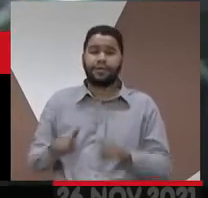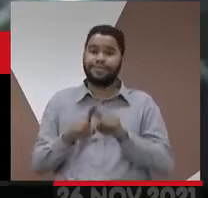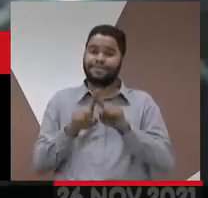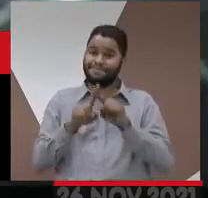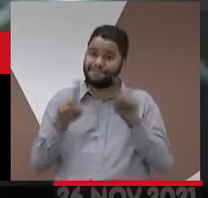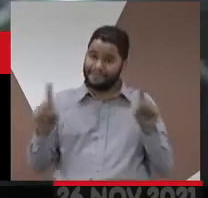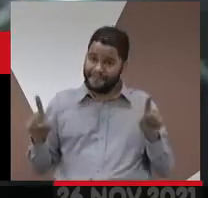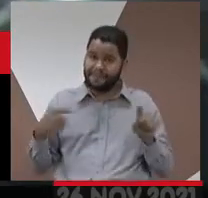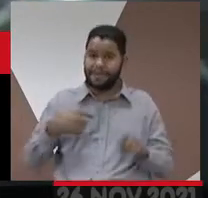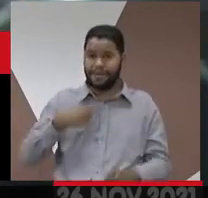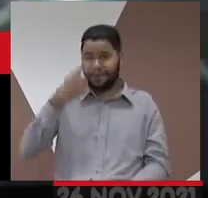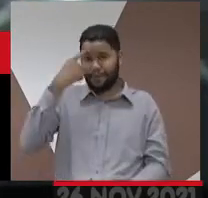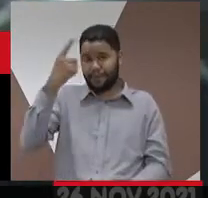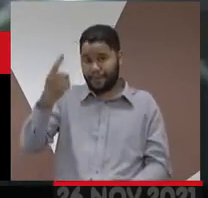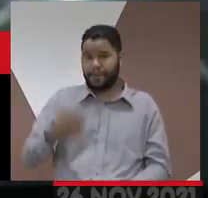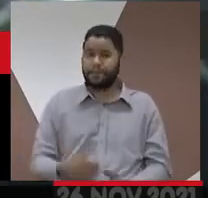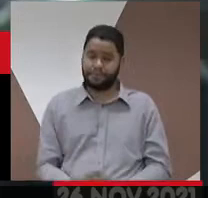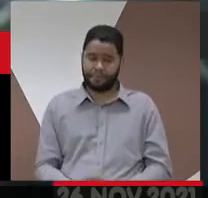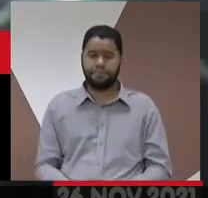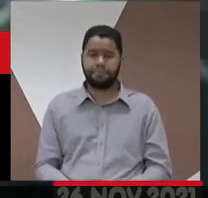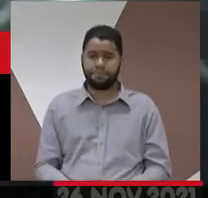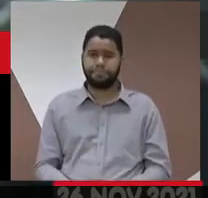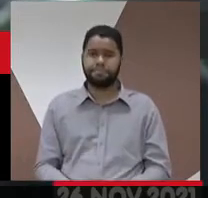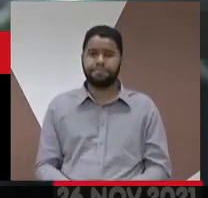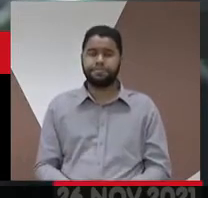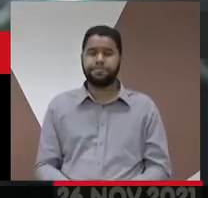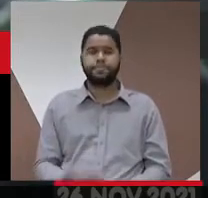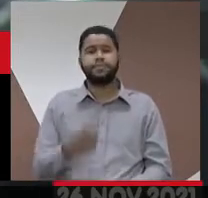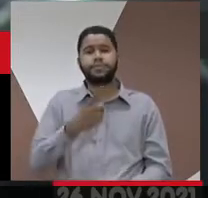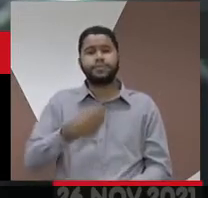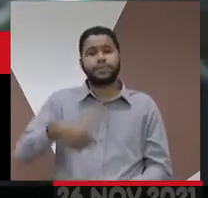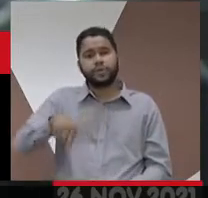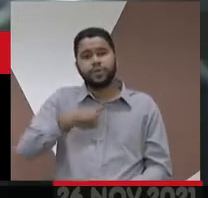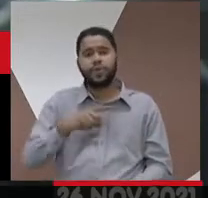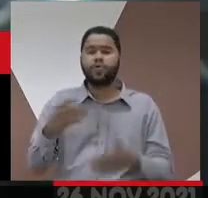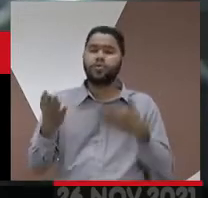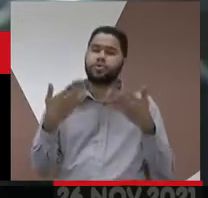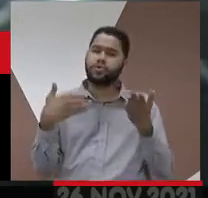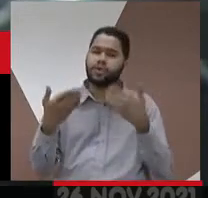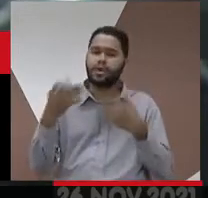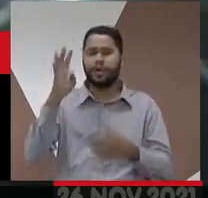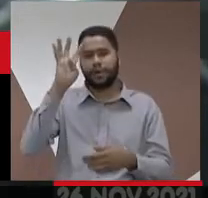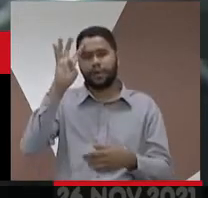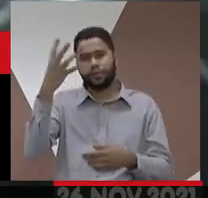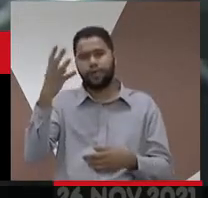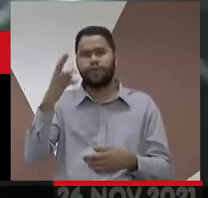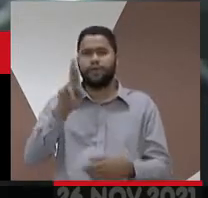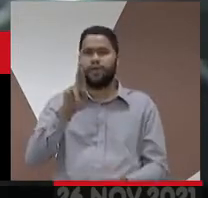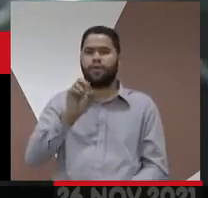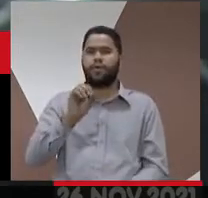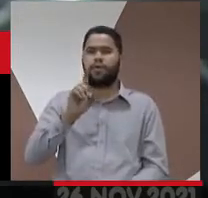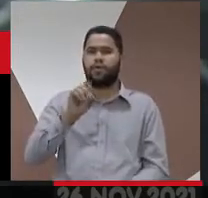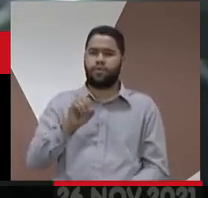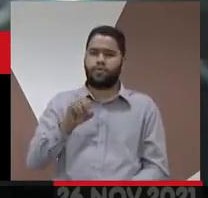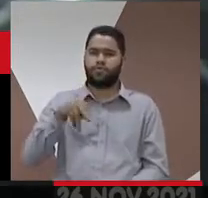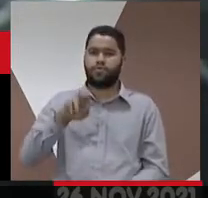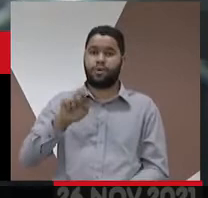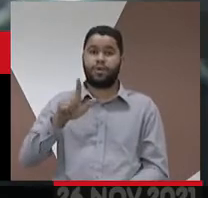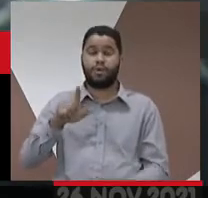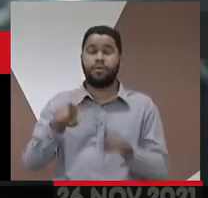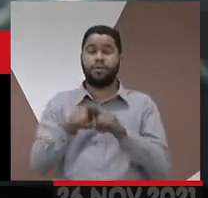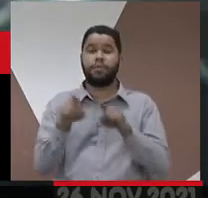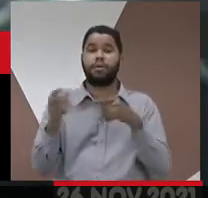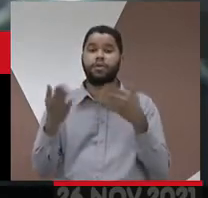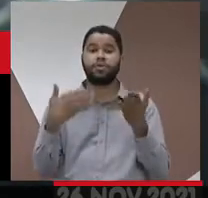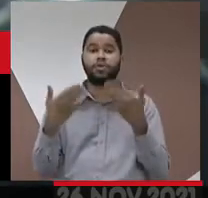acho que nós temos que ter diálogo para resolver sobre o Rodoanel. Só que esse diálogo também,